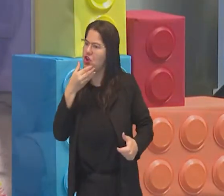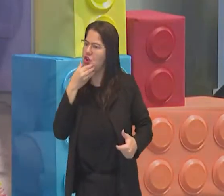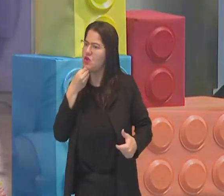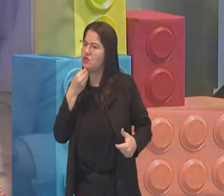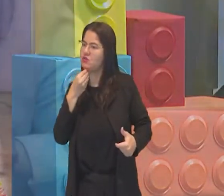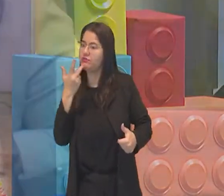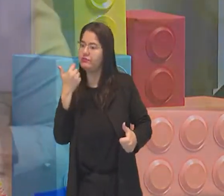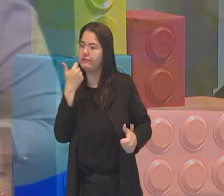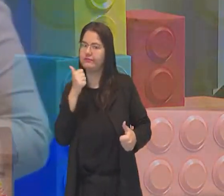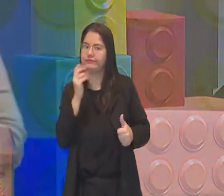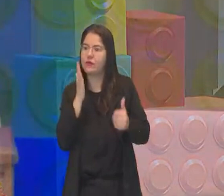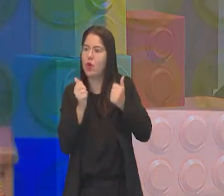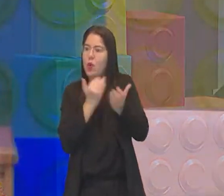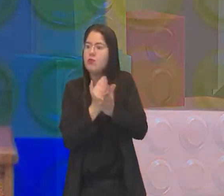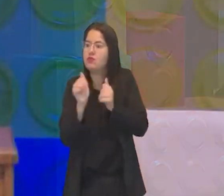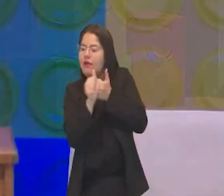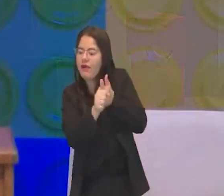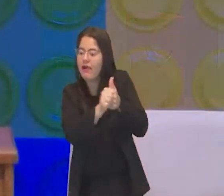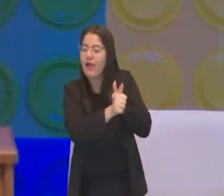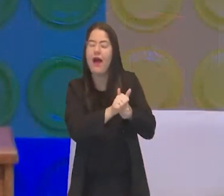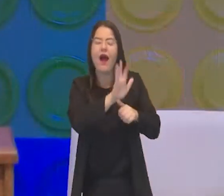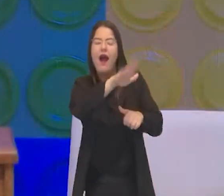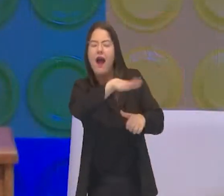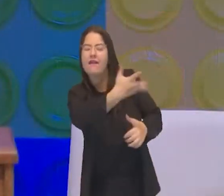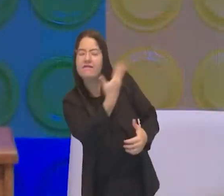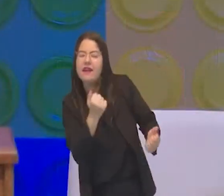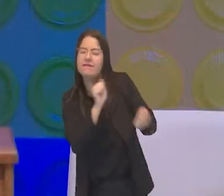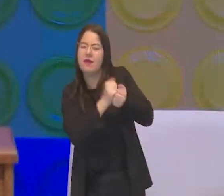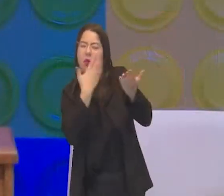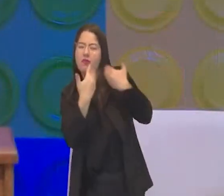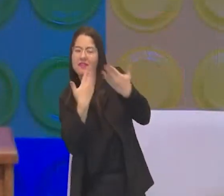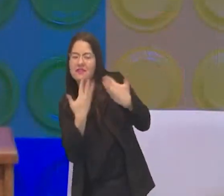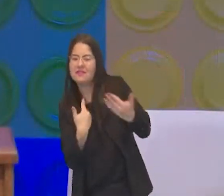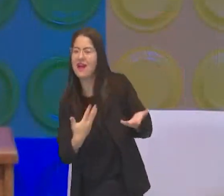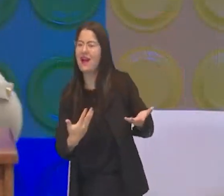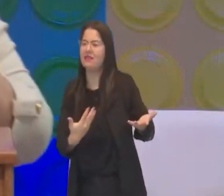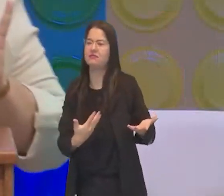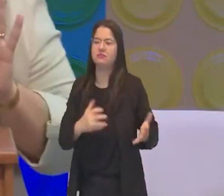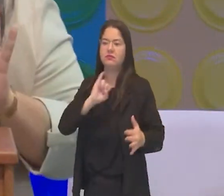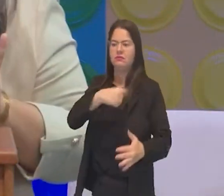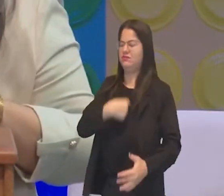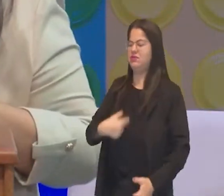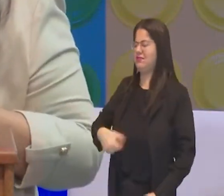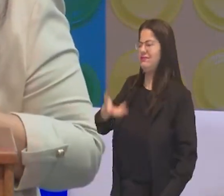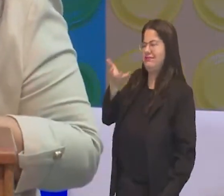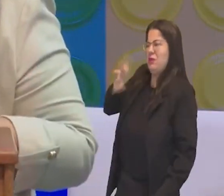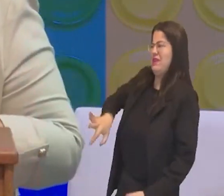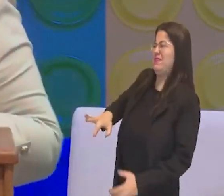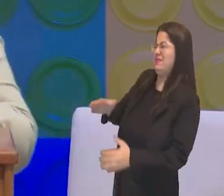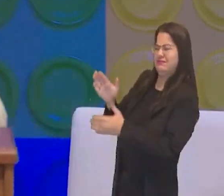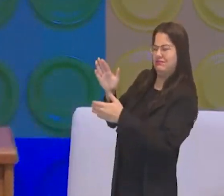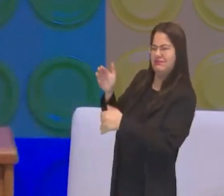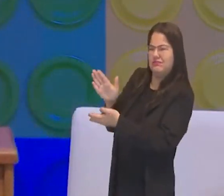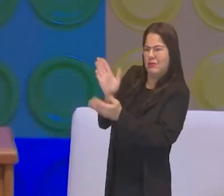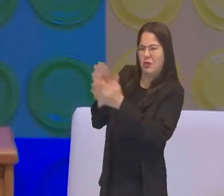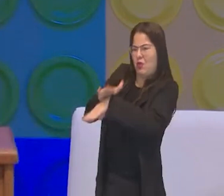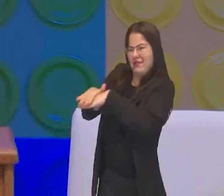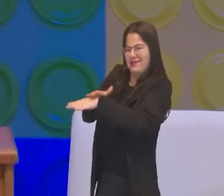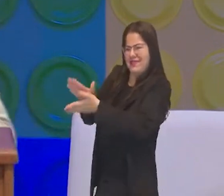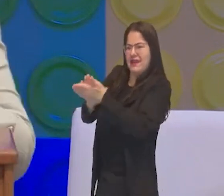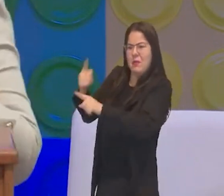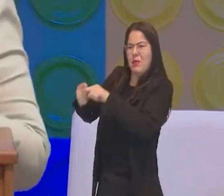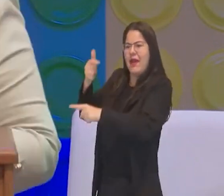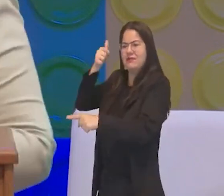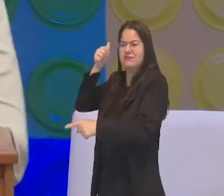ir atrás dele. Opa, bonitão, vem cá, vamos conversar. E ele não queria conversa com ela. E ela